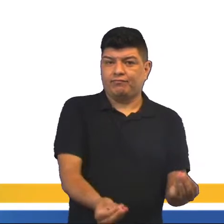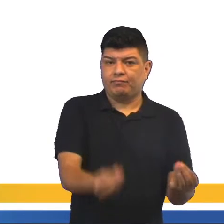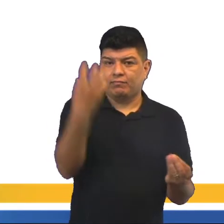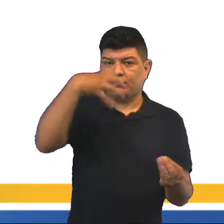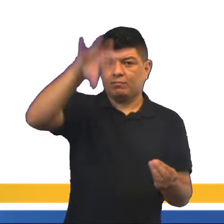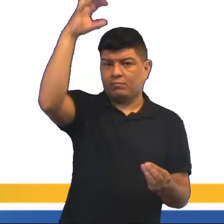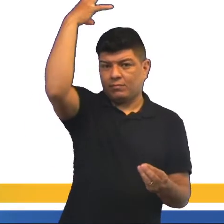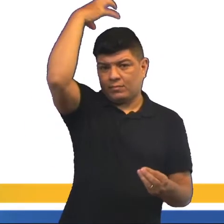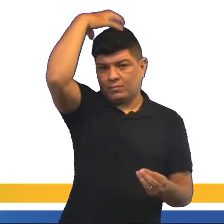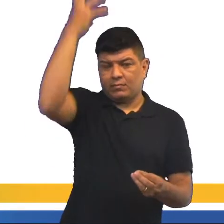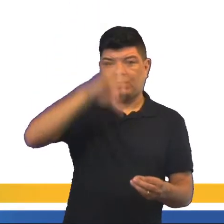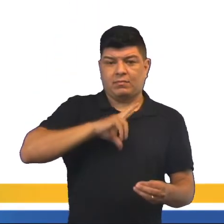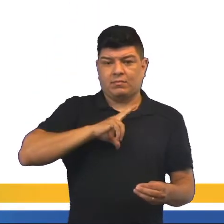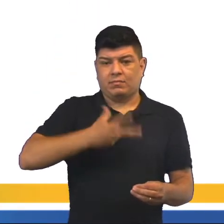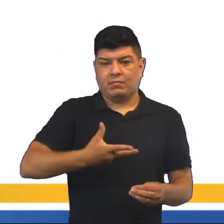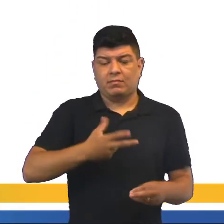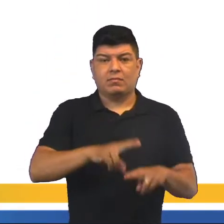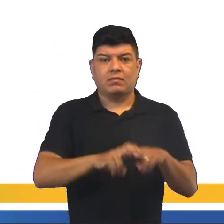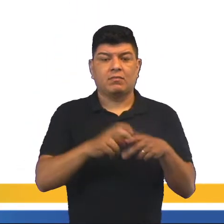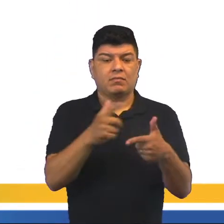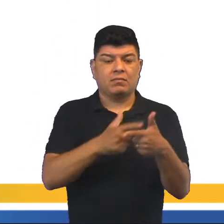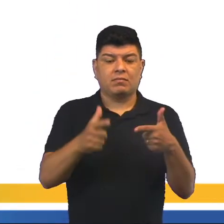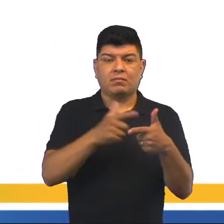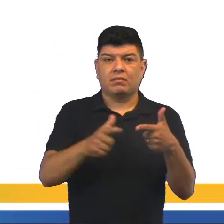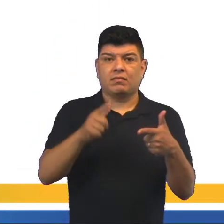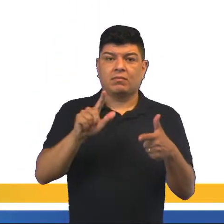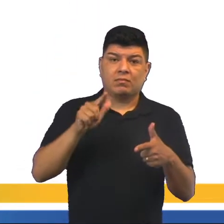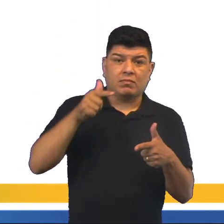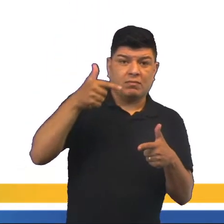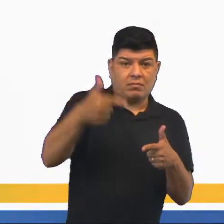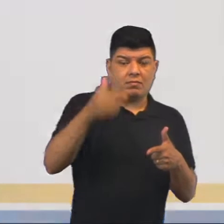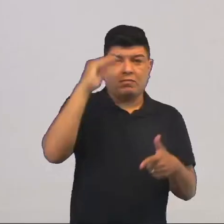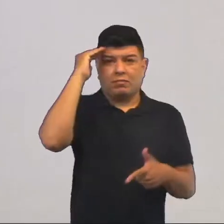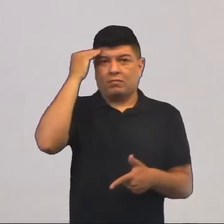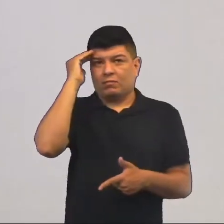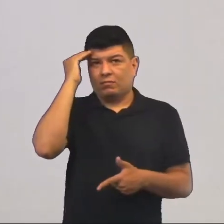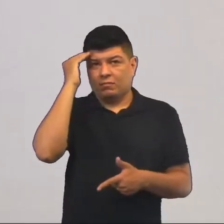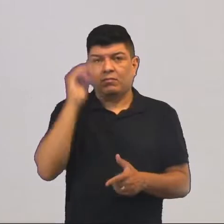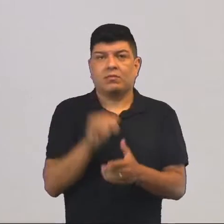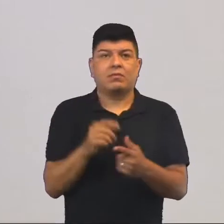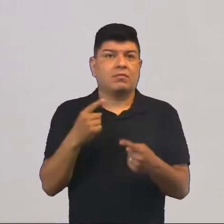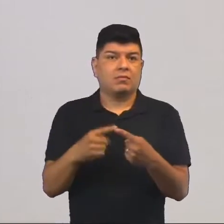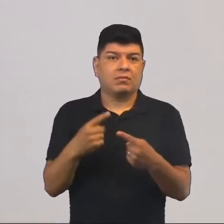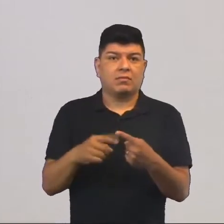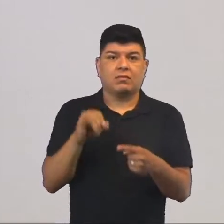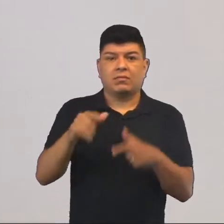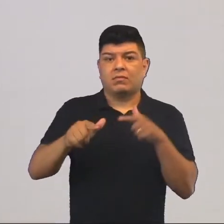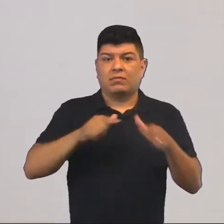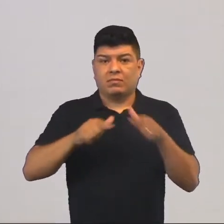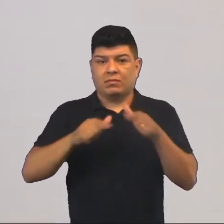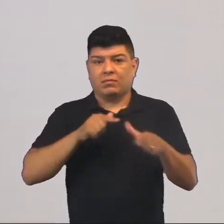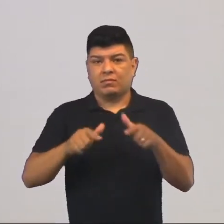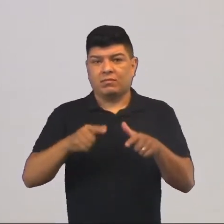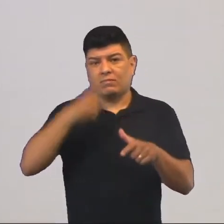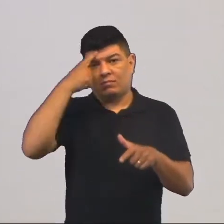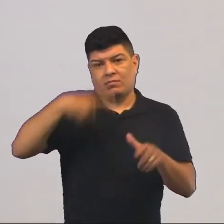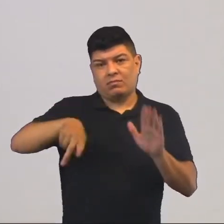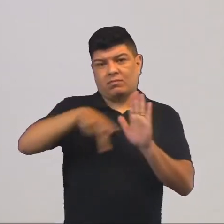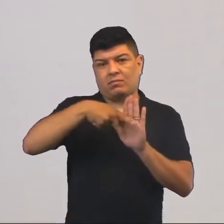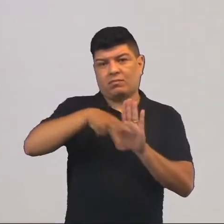grupos sociais em defesa desses pequenos produtores, que é isto que nós vamos resumidamente trabalhar na aula de